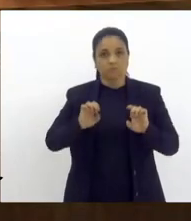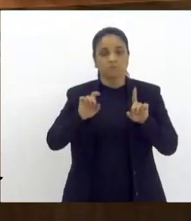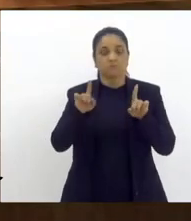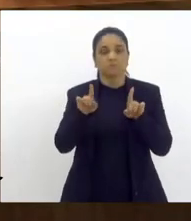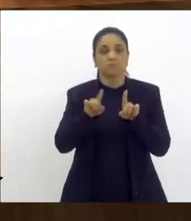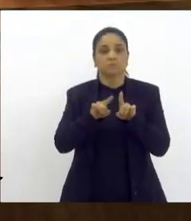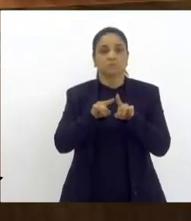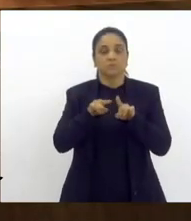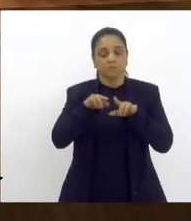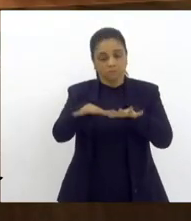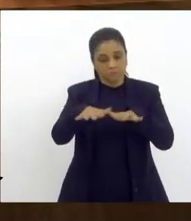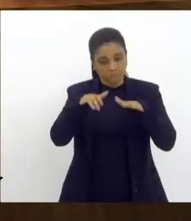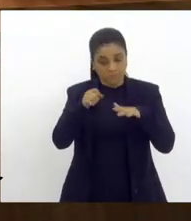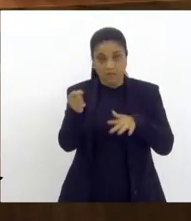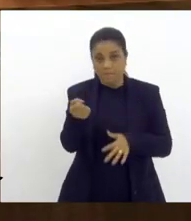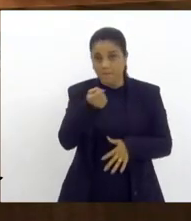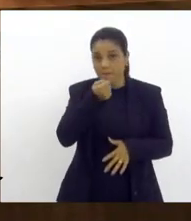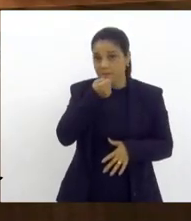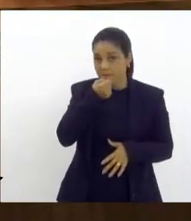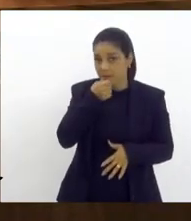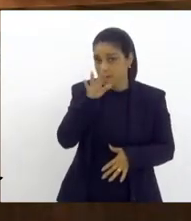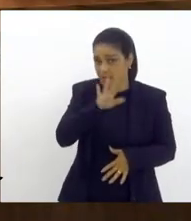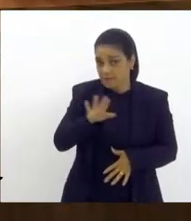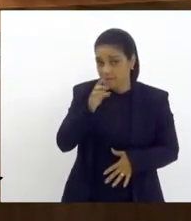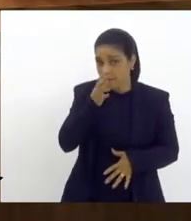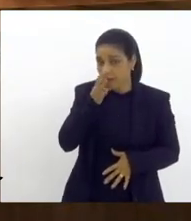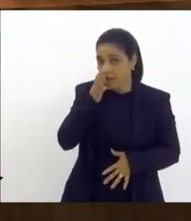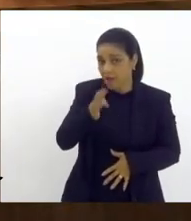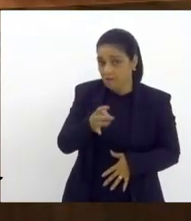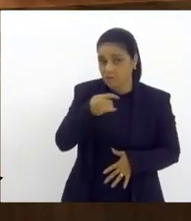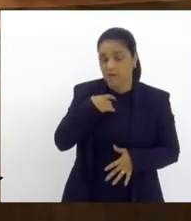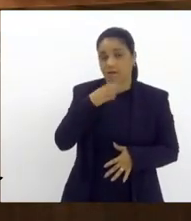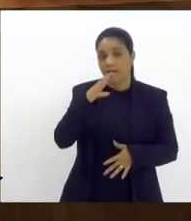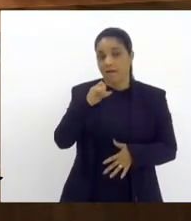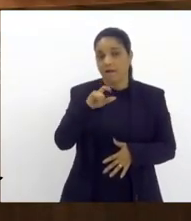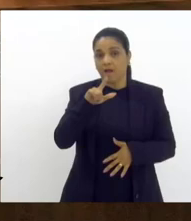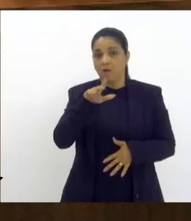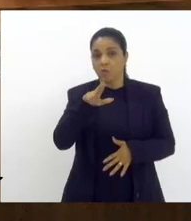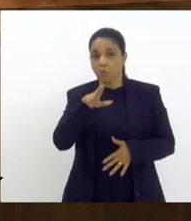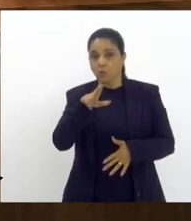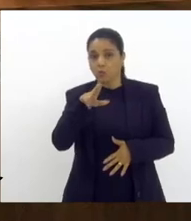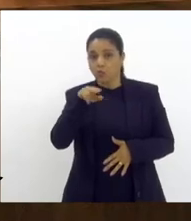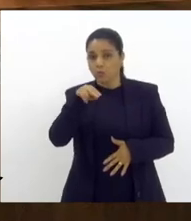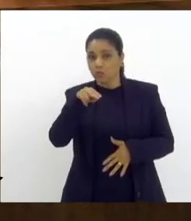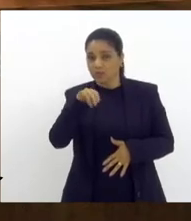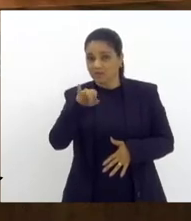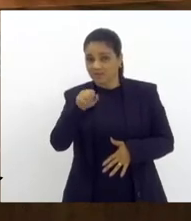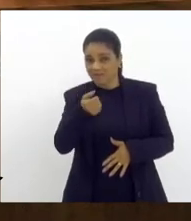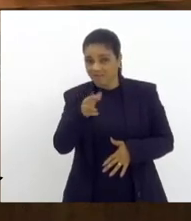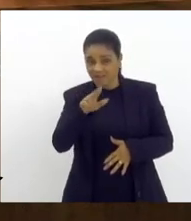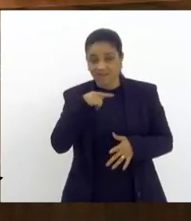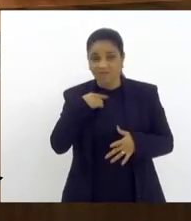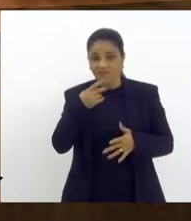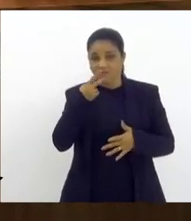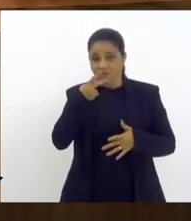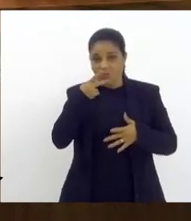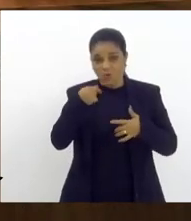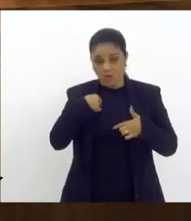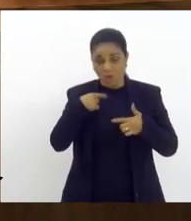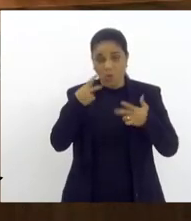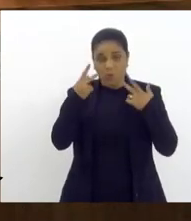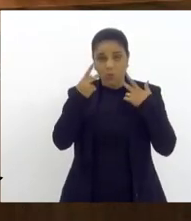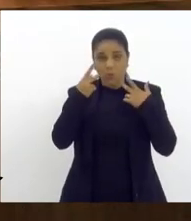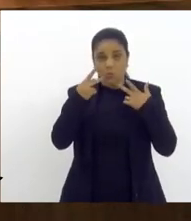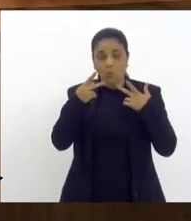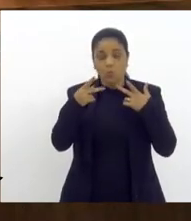para me caluniar durante a sessão segundo ele diz que eu sou cúmplice entre aspas